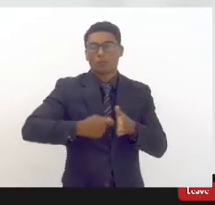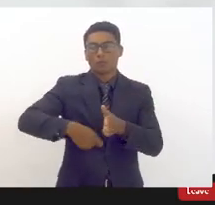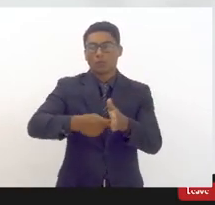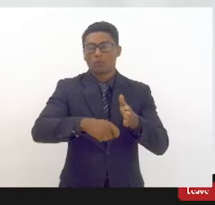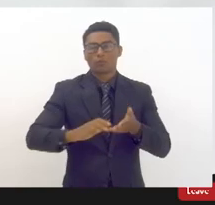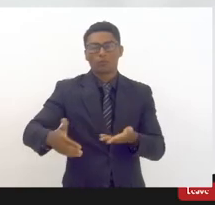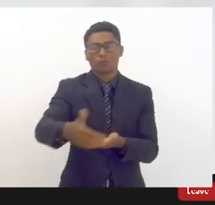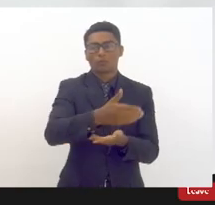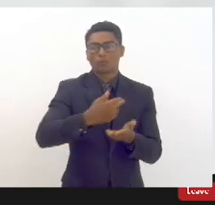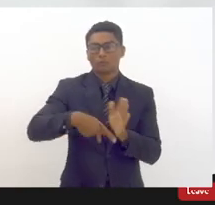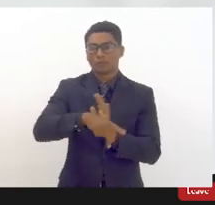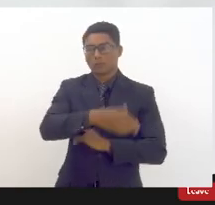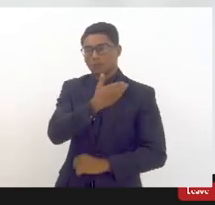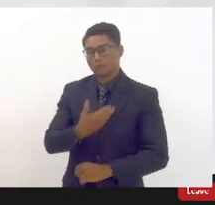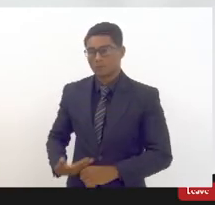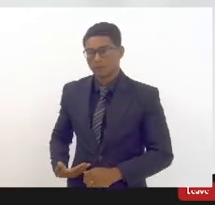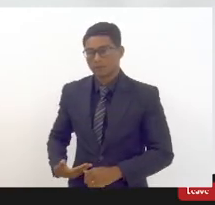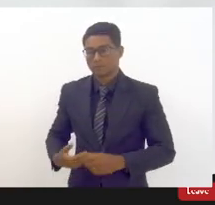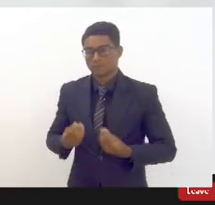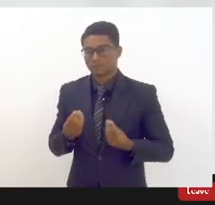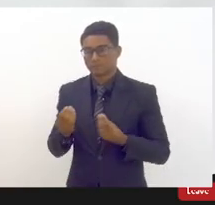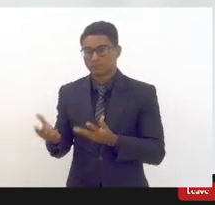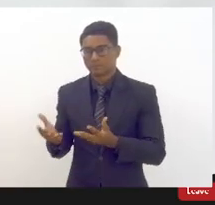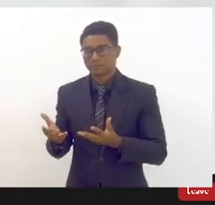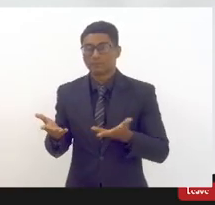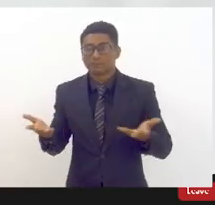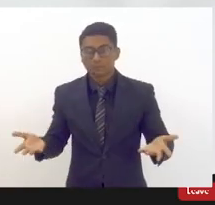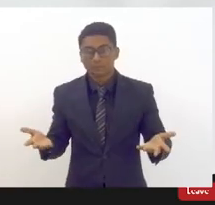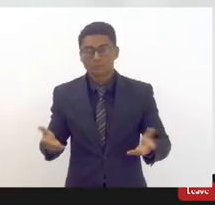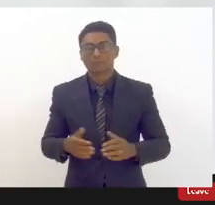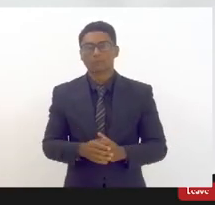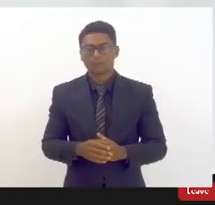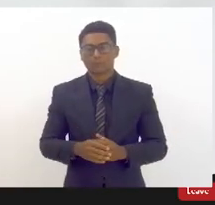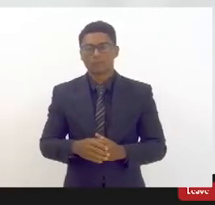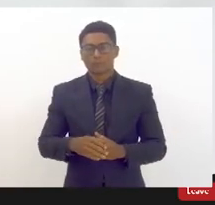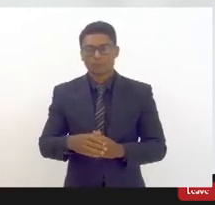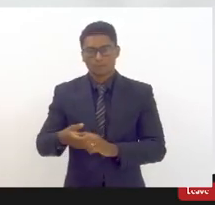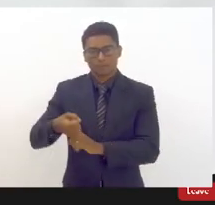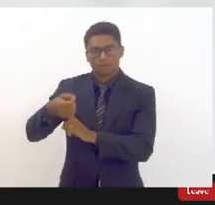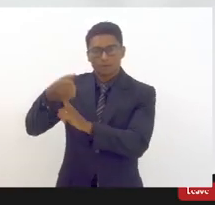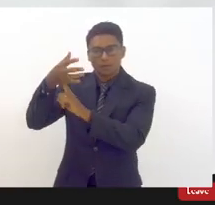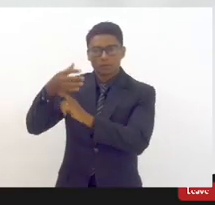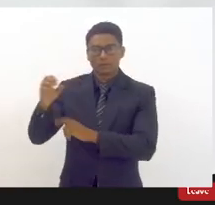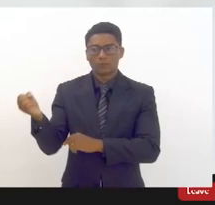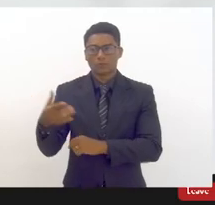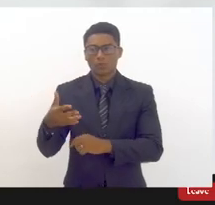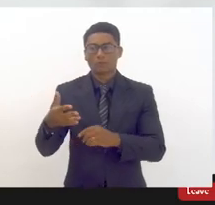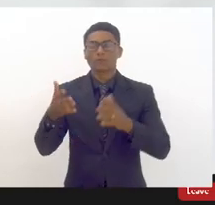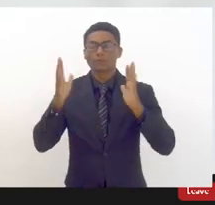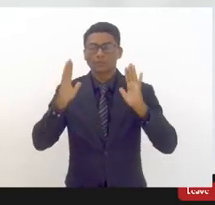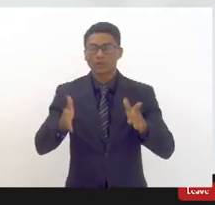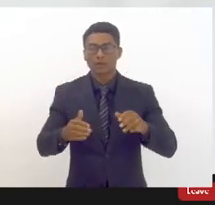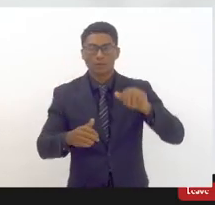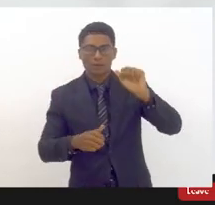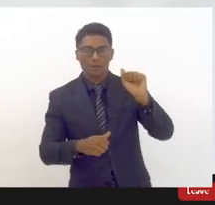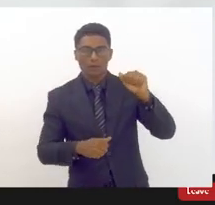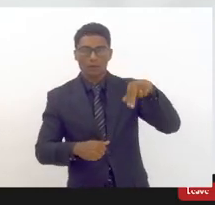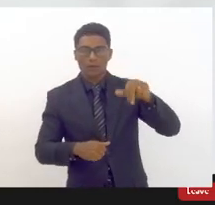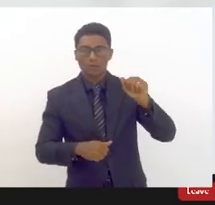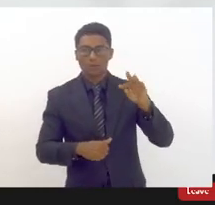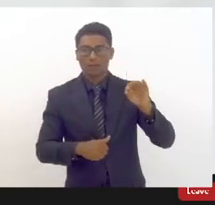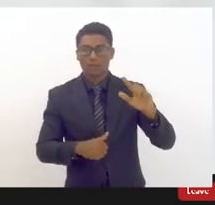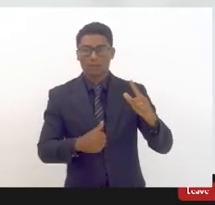Enfim, nesse contexto, a gente, o tema do Cell Broadcast, né, vem sendo já discutido com a Anatel, com a Agência Nacional de